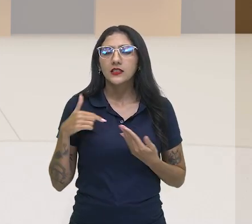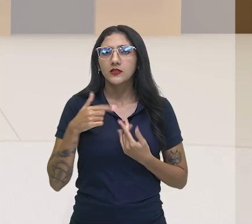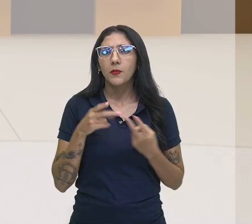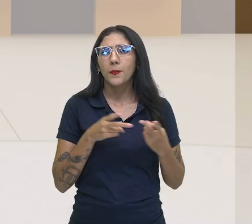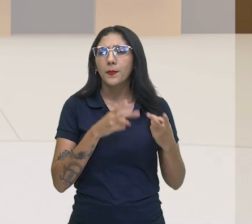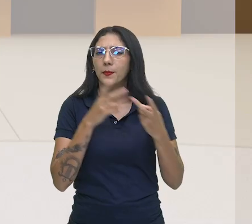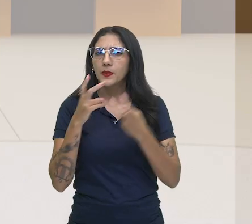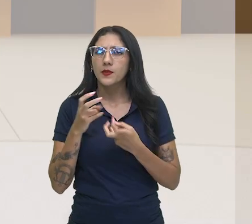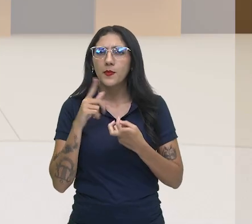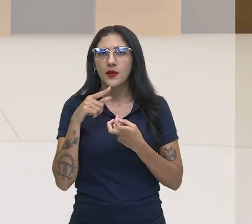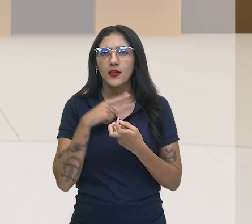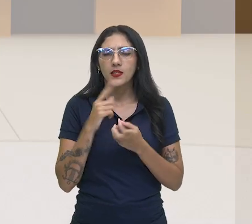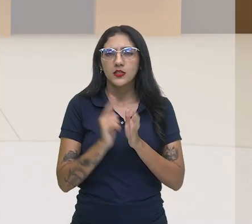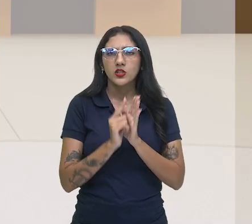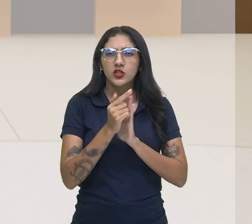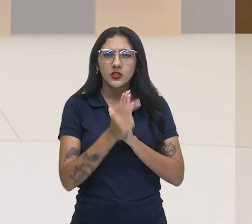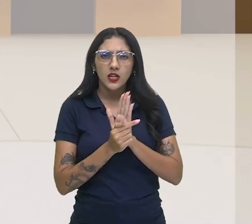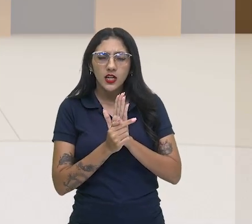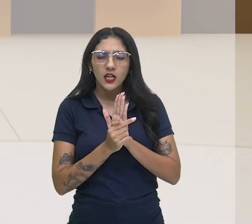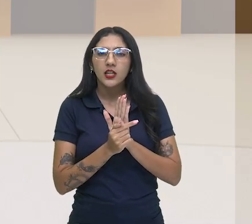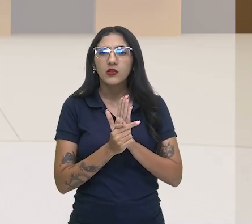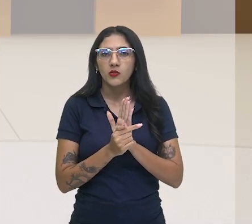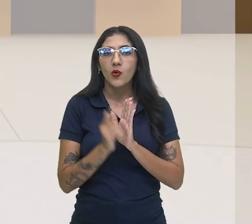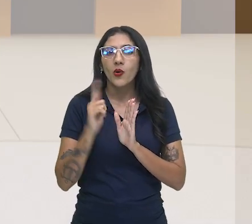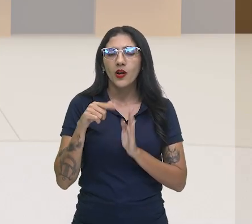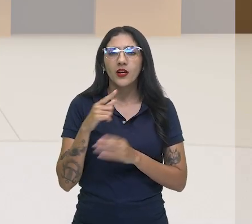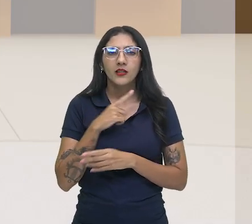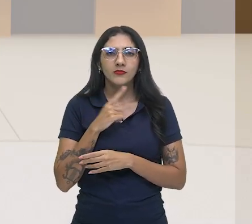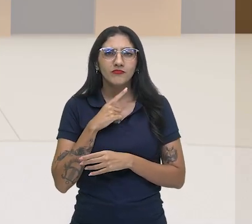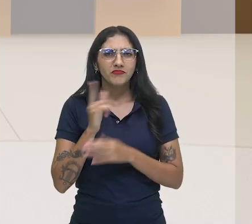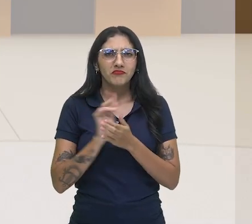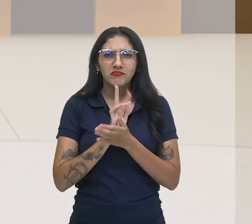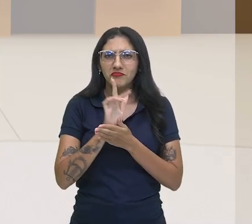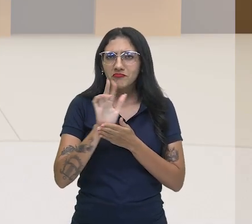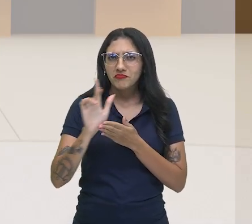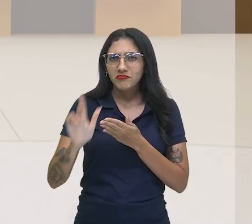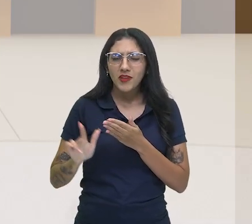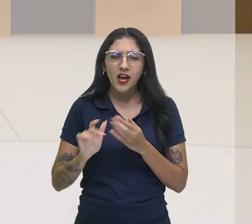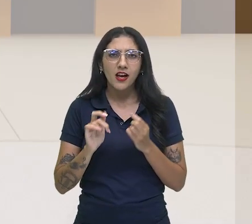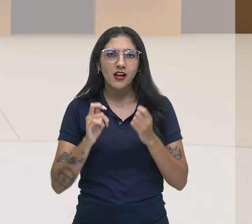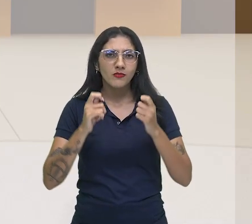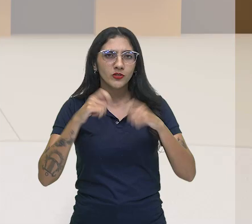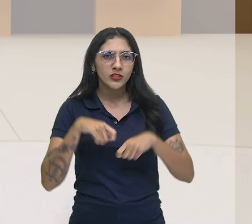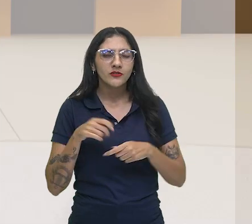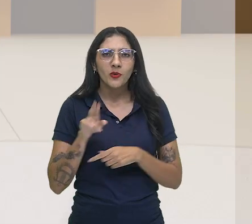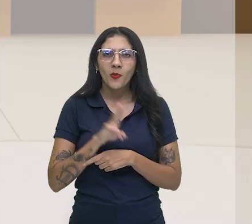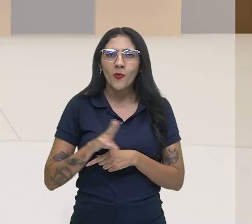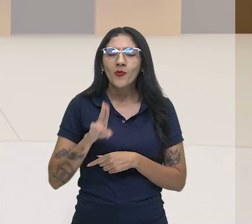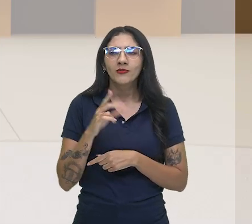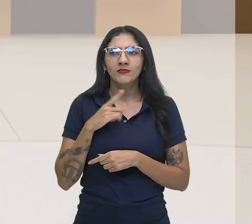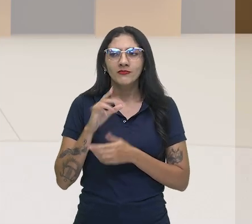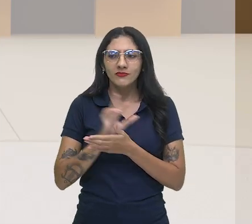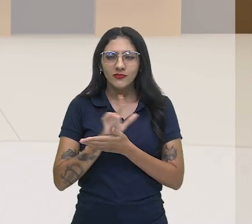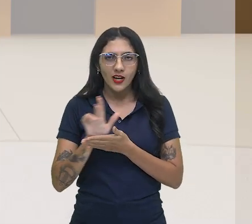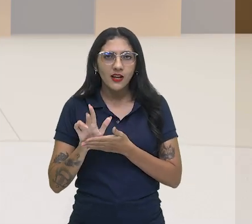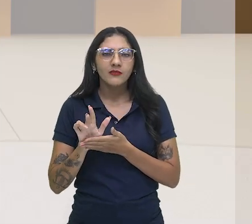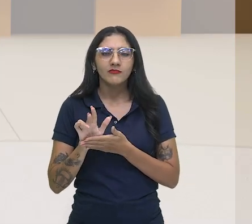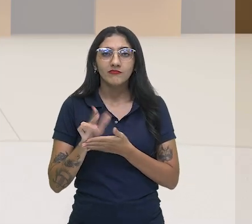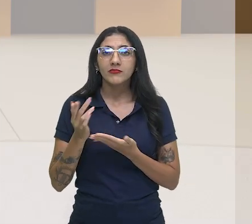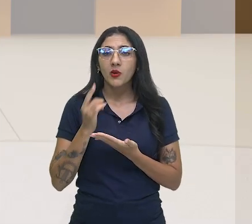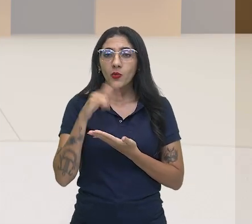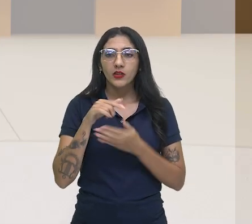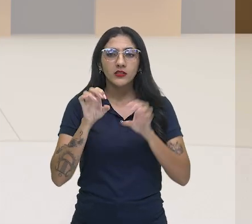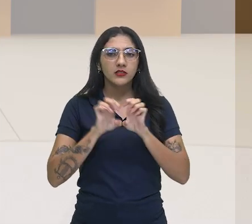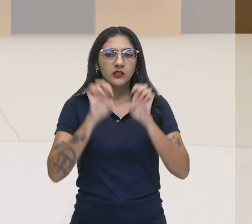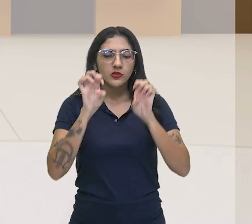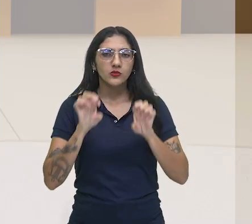fala desse gênero entrevista, além de servir para muitas coisas, está aí ao nosso redor de diversas formas, ela também é